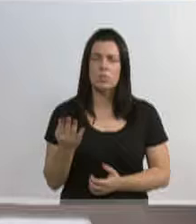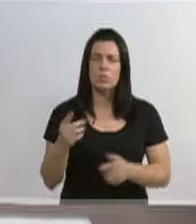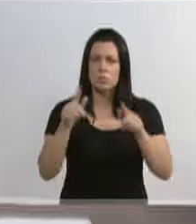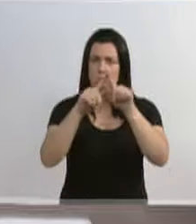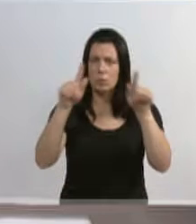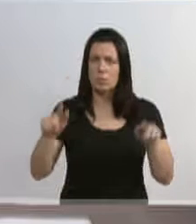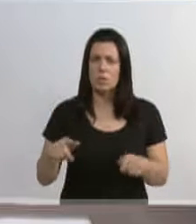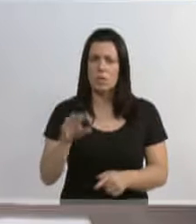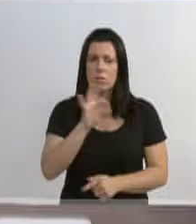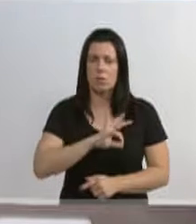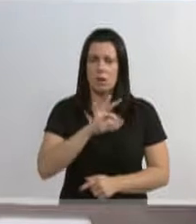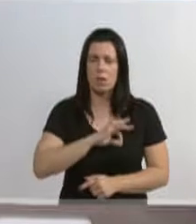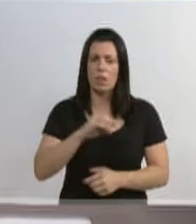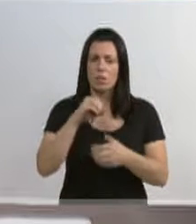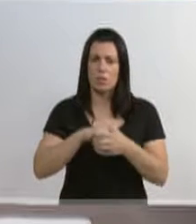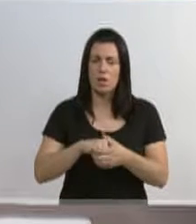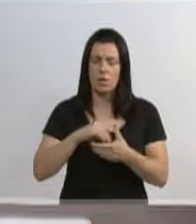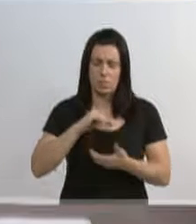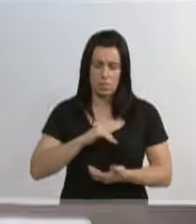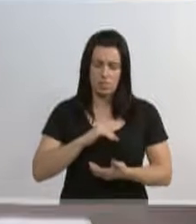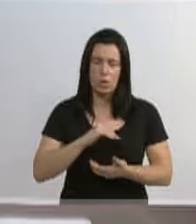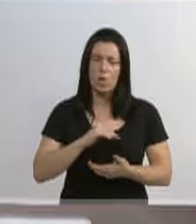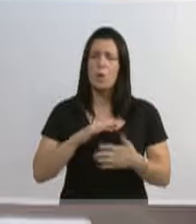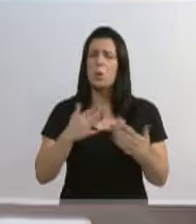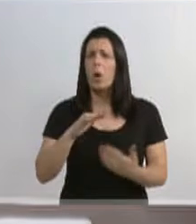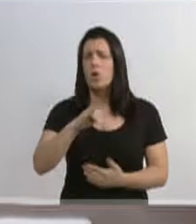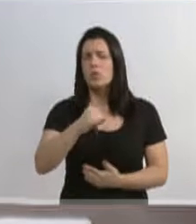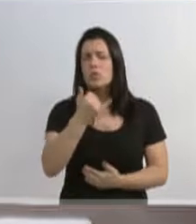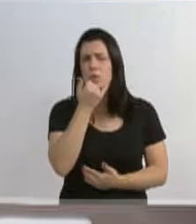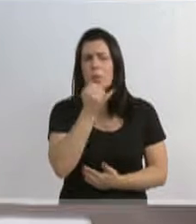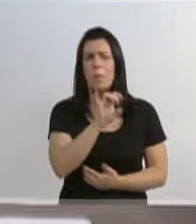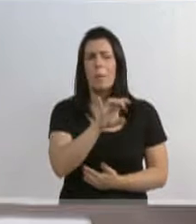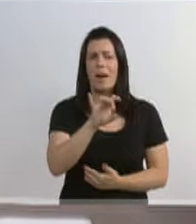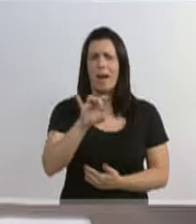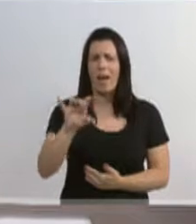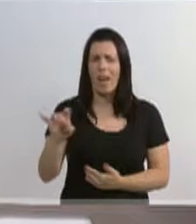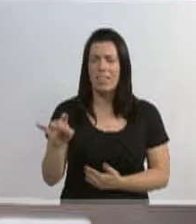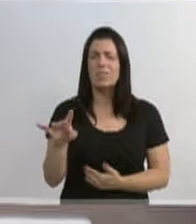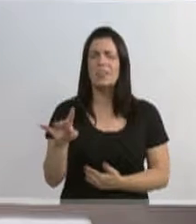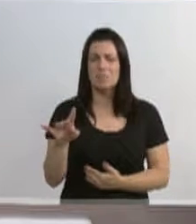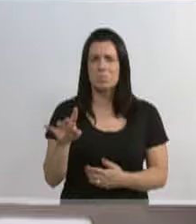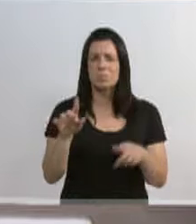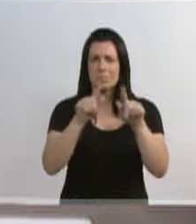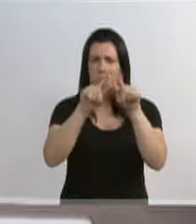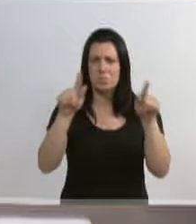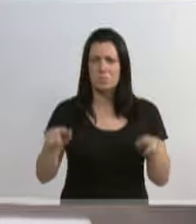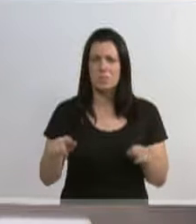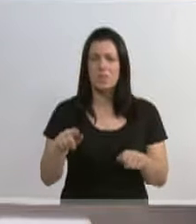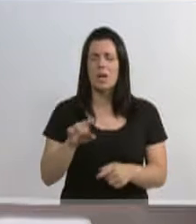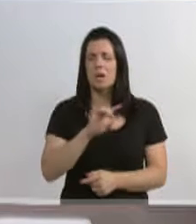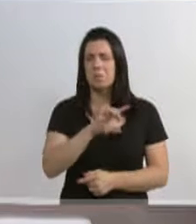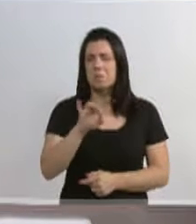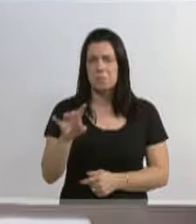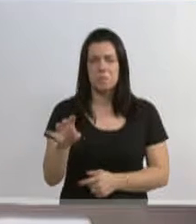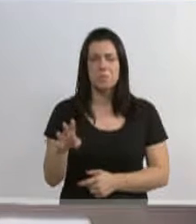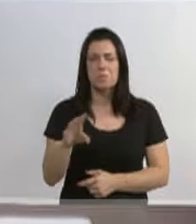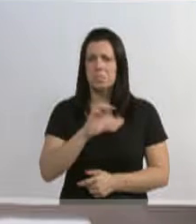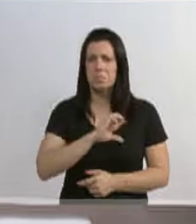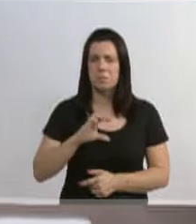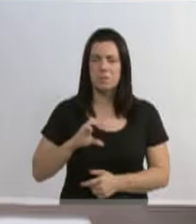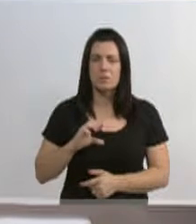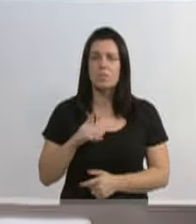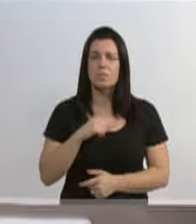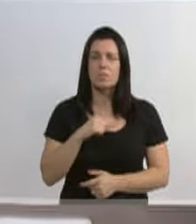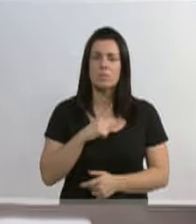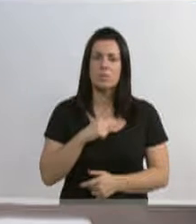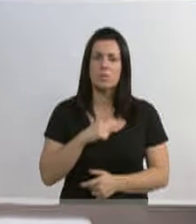existem nessa secretaria? E qual a justificativa para cada cargo, para cada gratificação? Existe algum cargo de